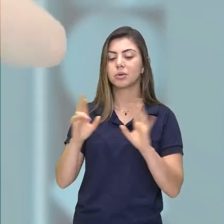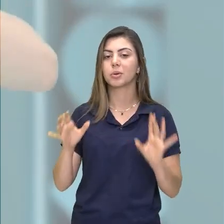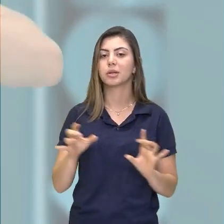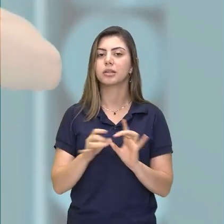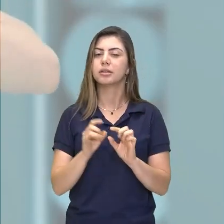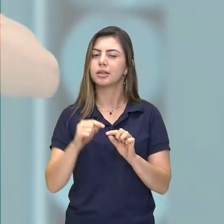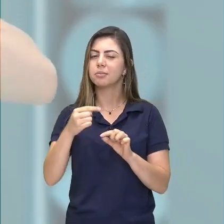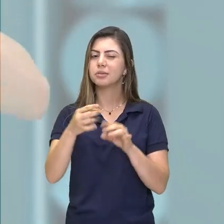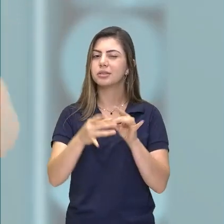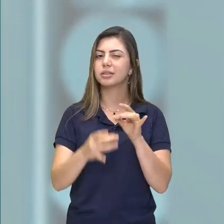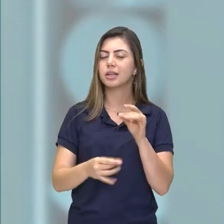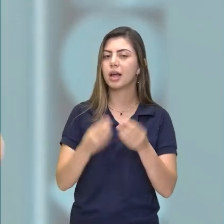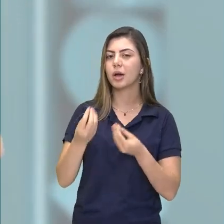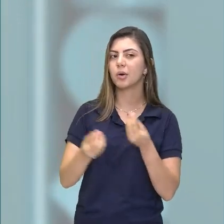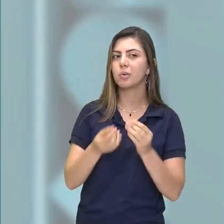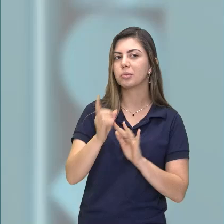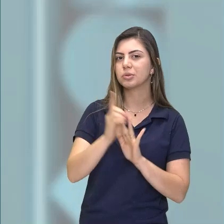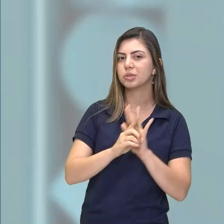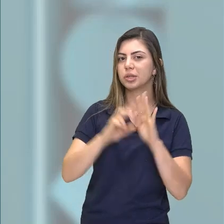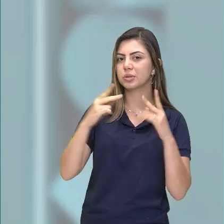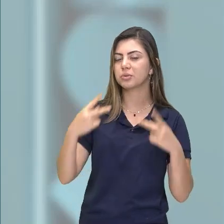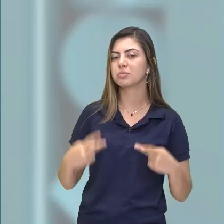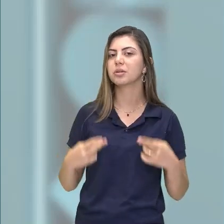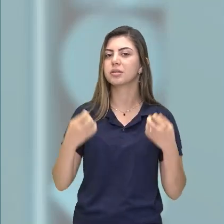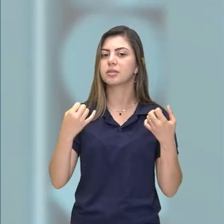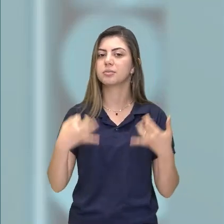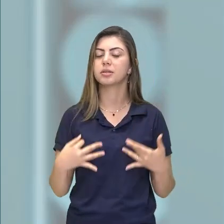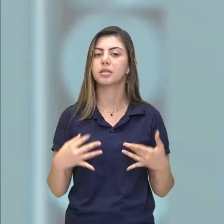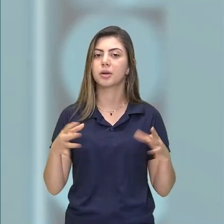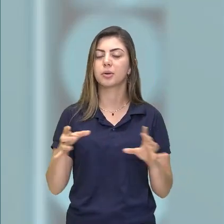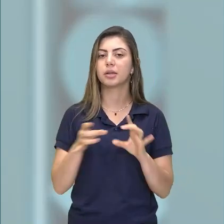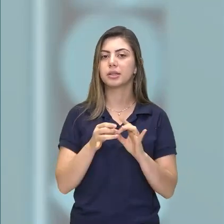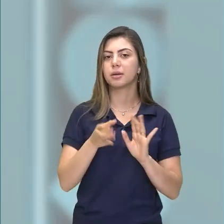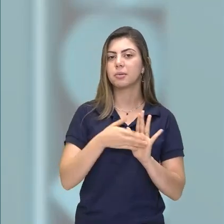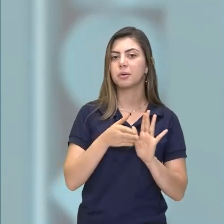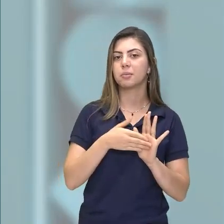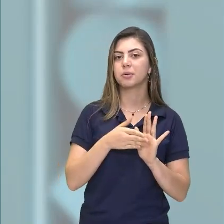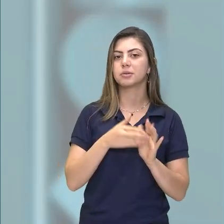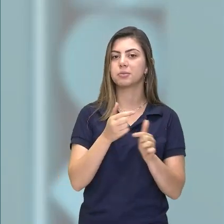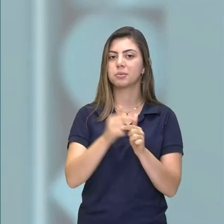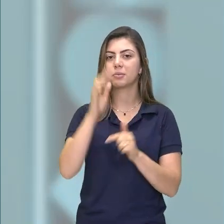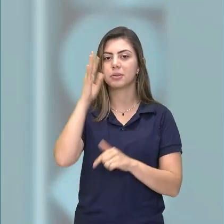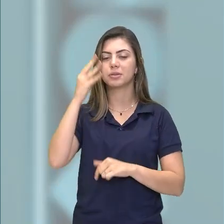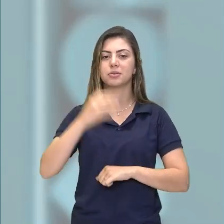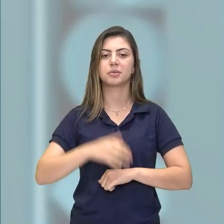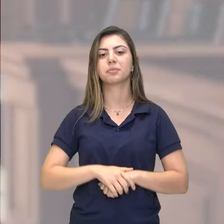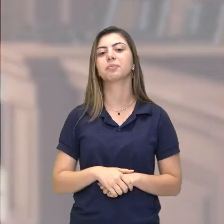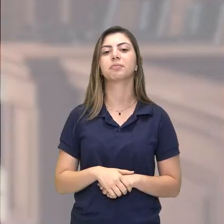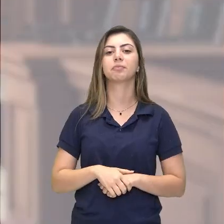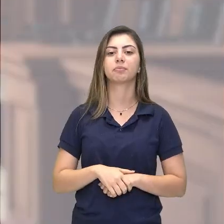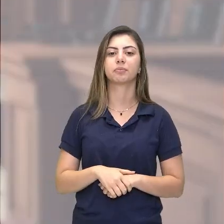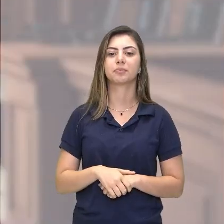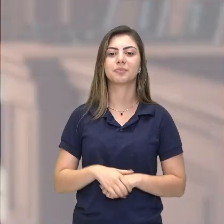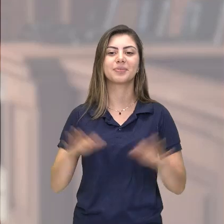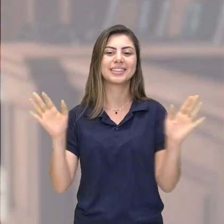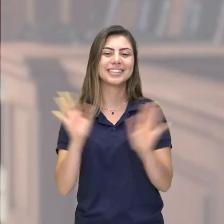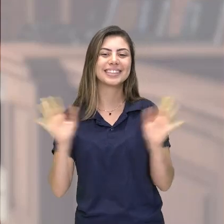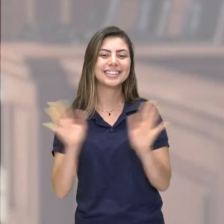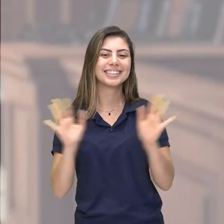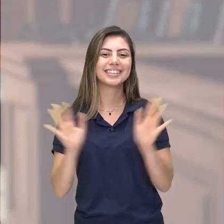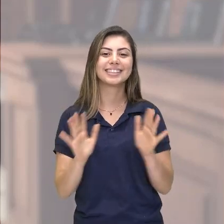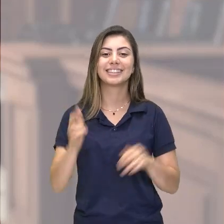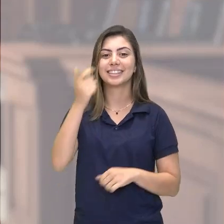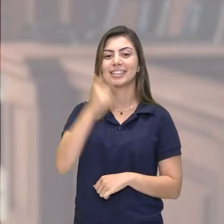é que funciona essa questão dos direitos humanos com a proposta de intervenção. Acompanhem comigo. Olá pessoal,